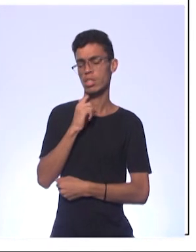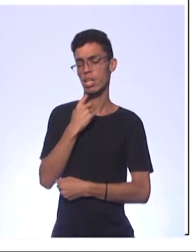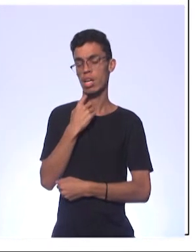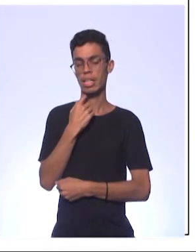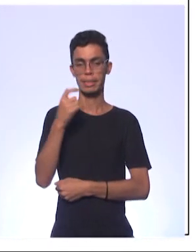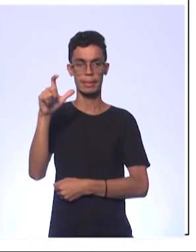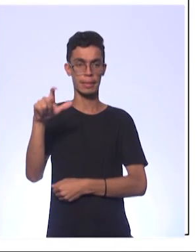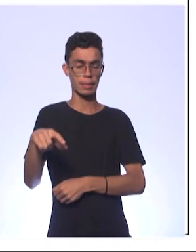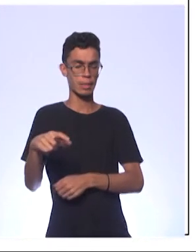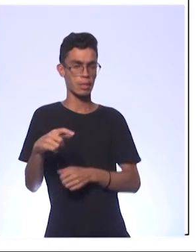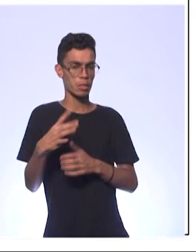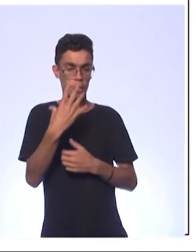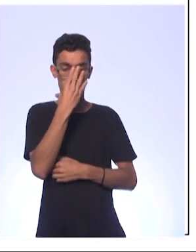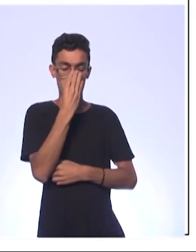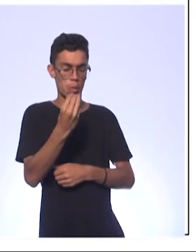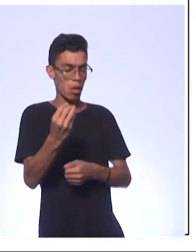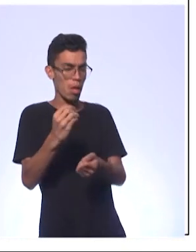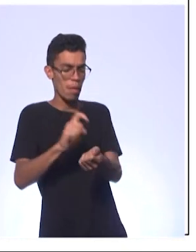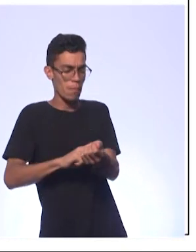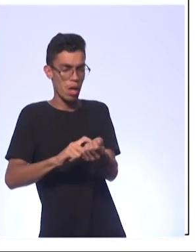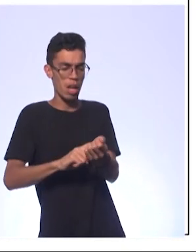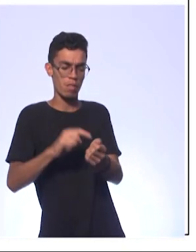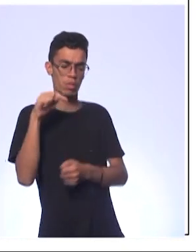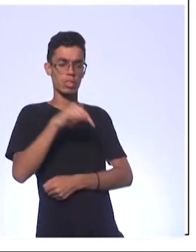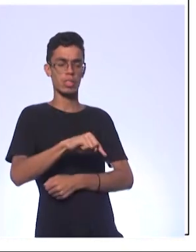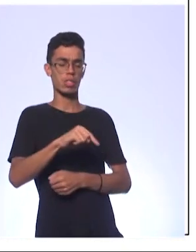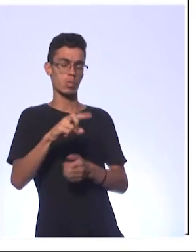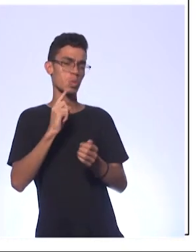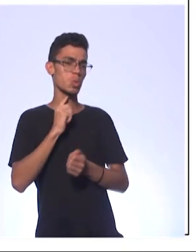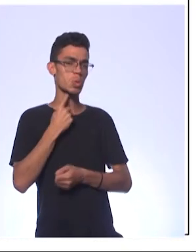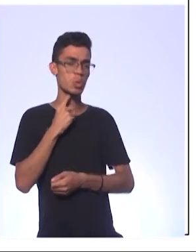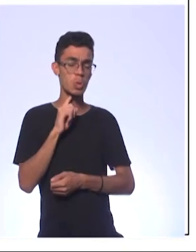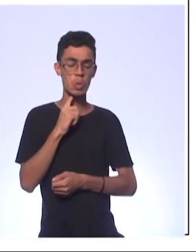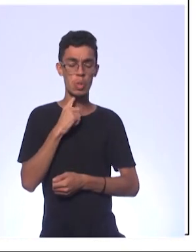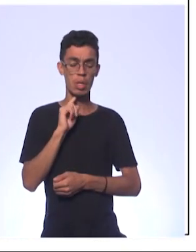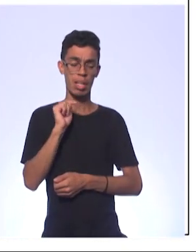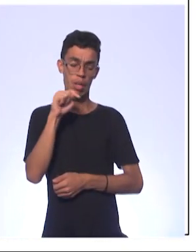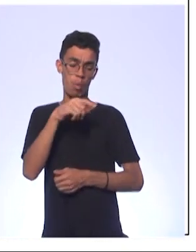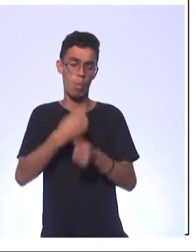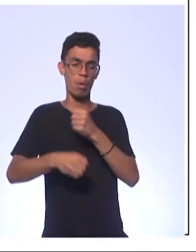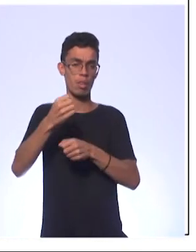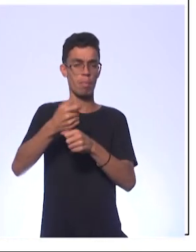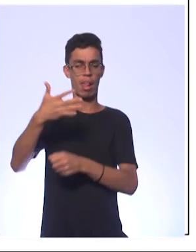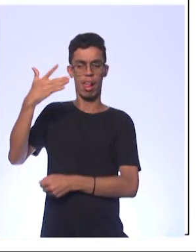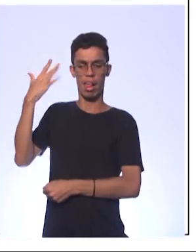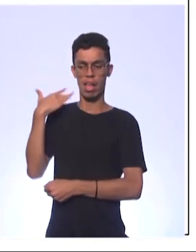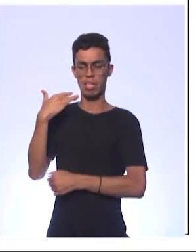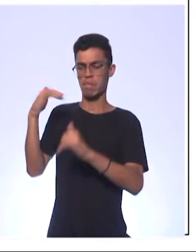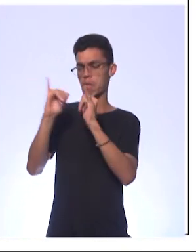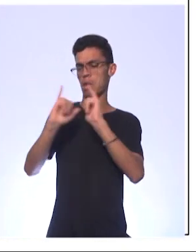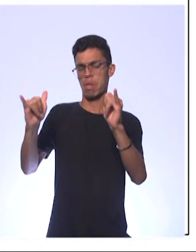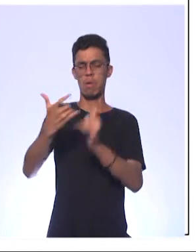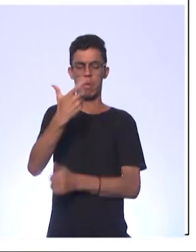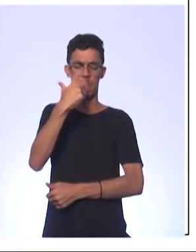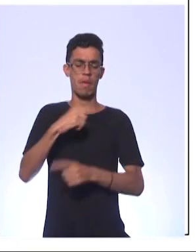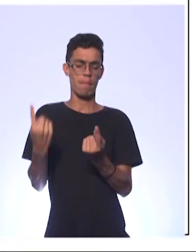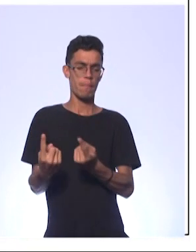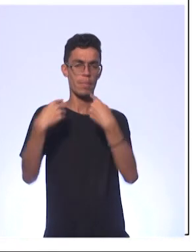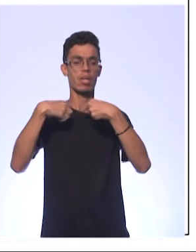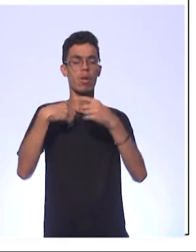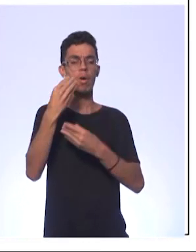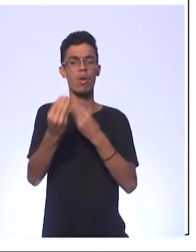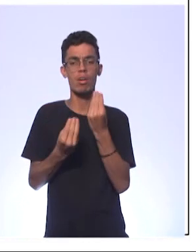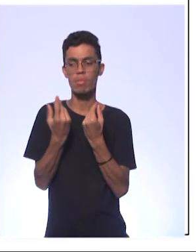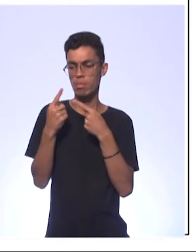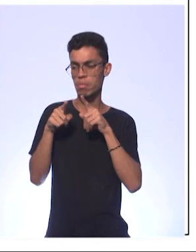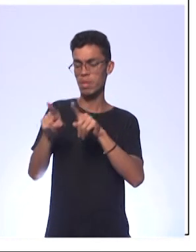bicho feroz. Além disso, estou informado que falastes de mim ano passado. Como poderia te ter ofendido se